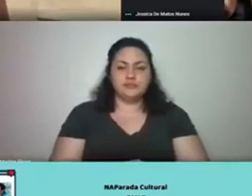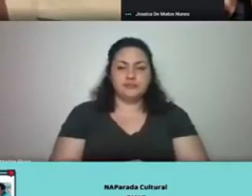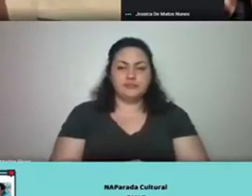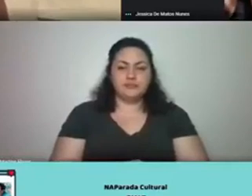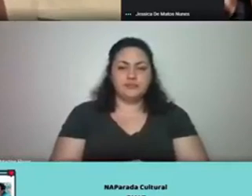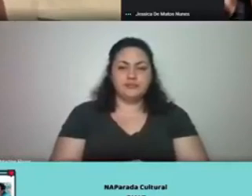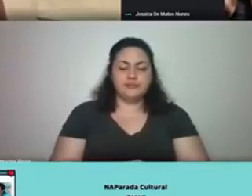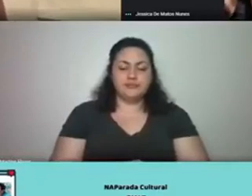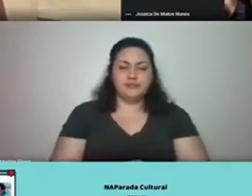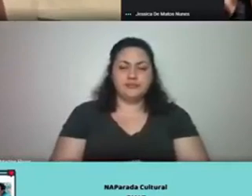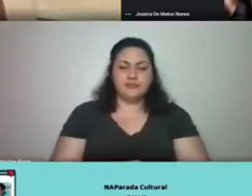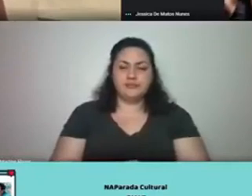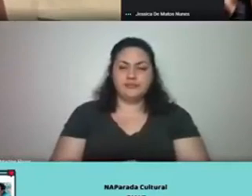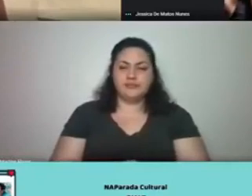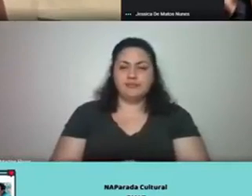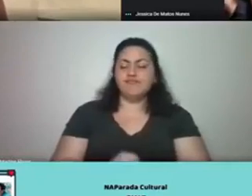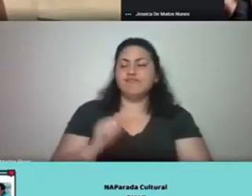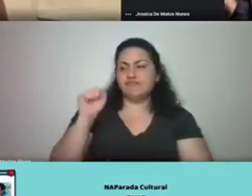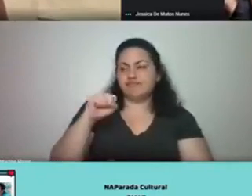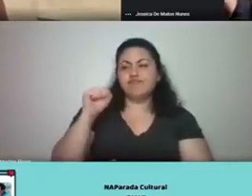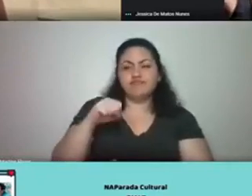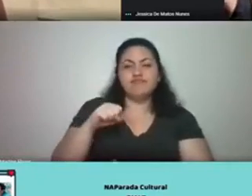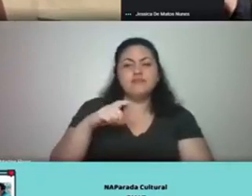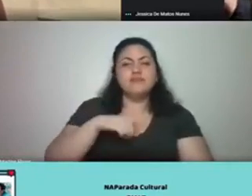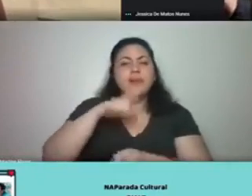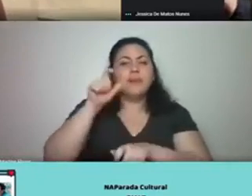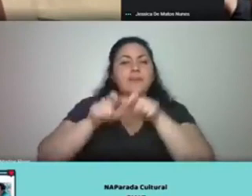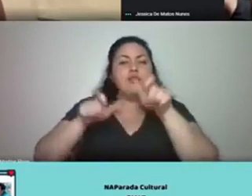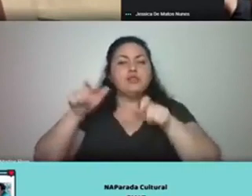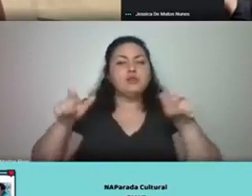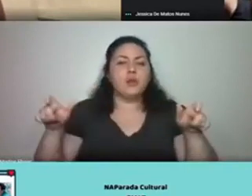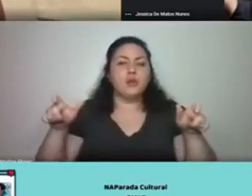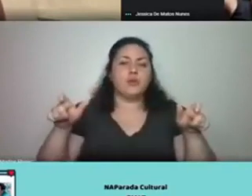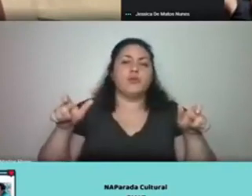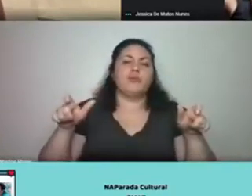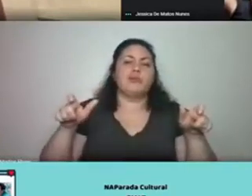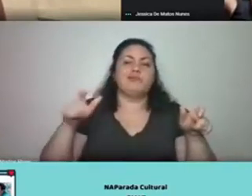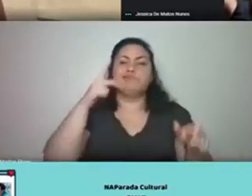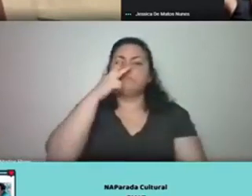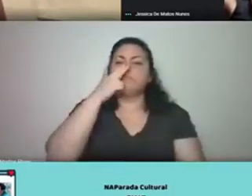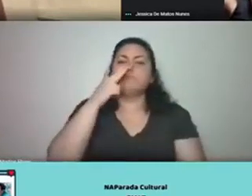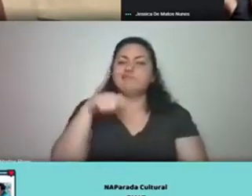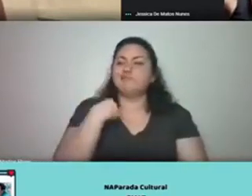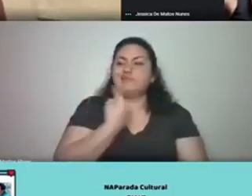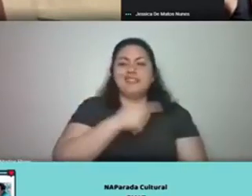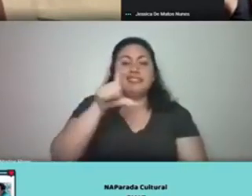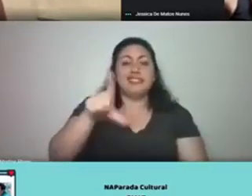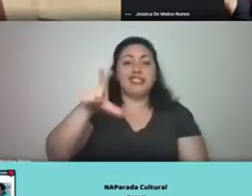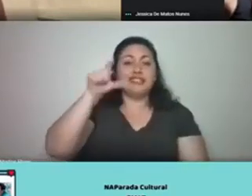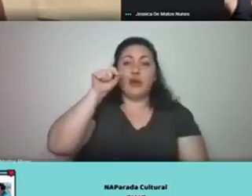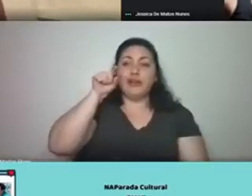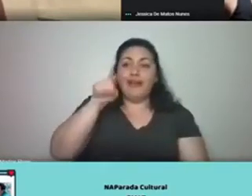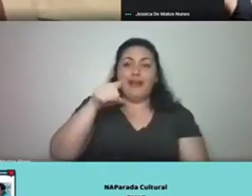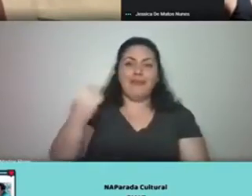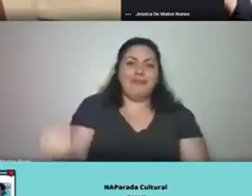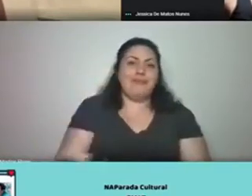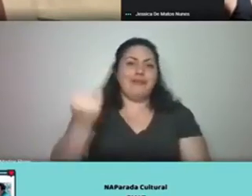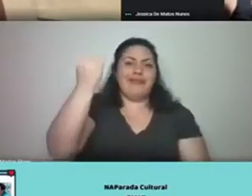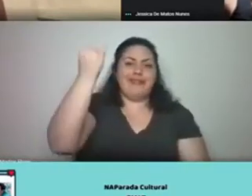As pessoas que a gente elenca como pessoas importantes na nossa vida nos trazem